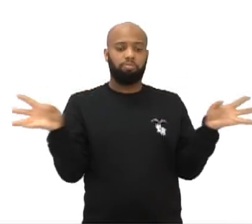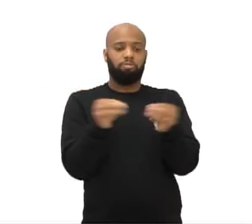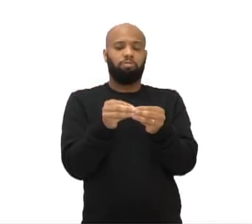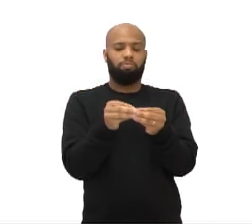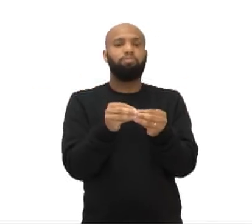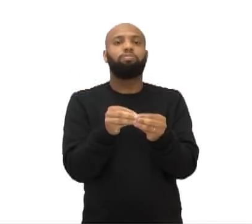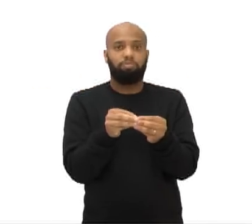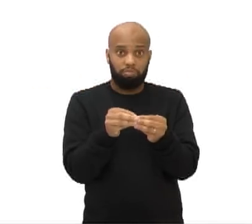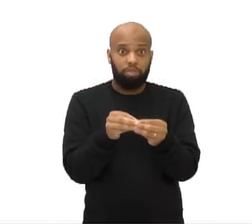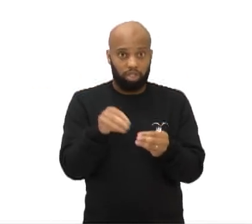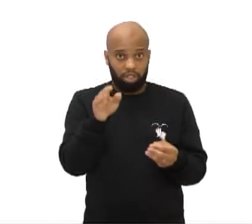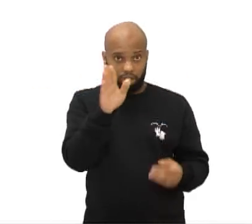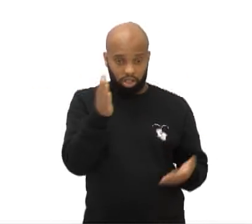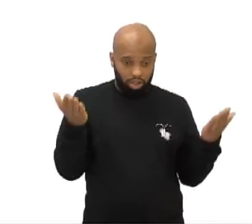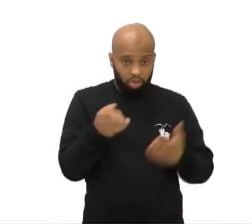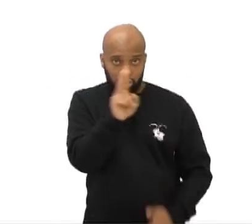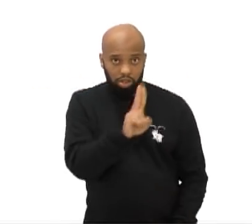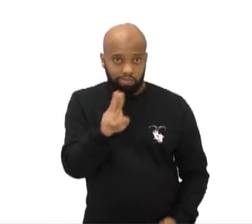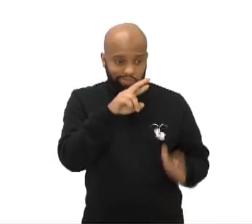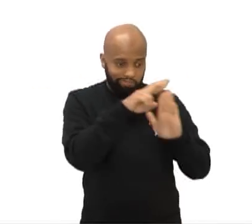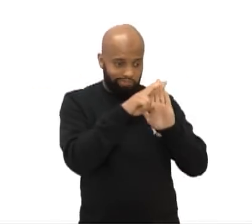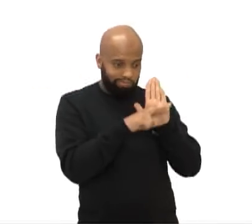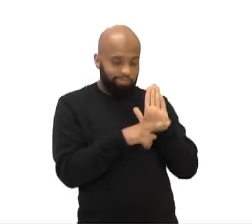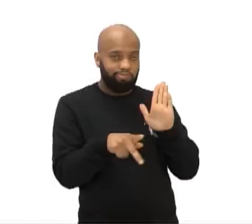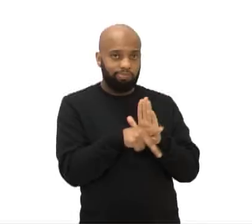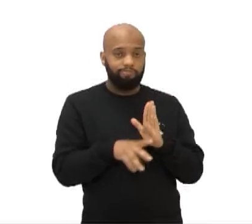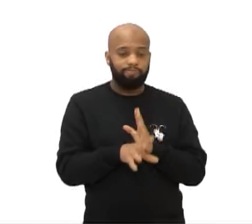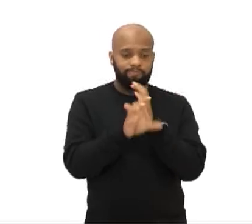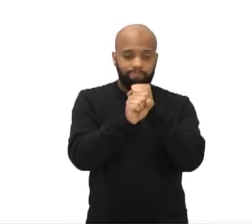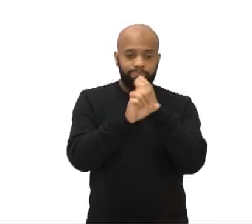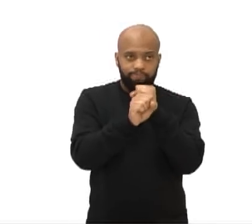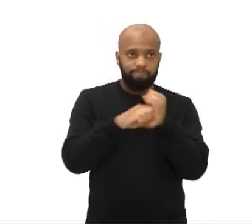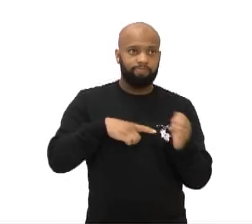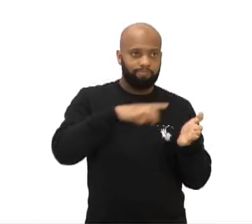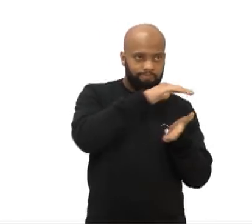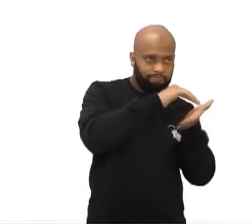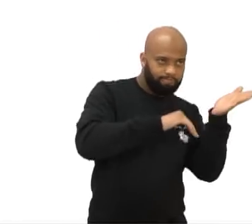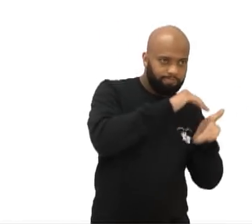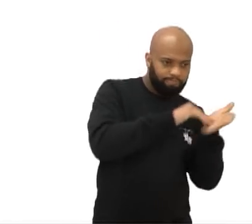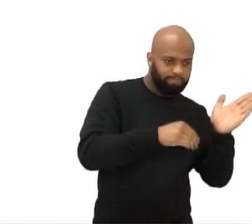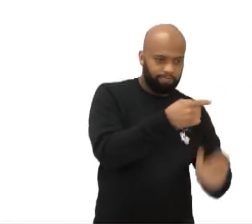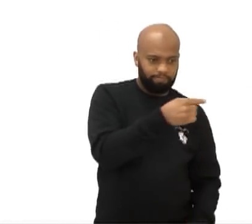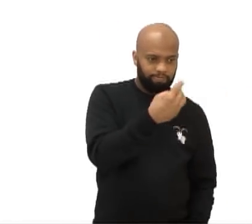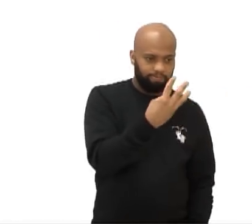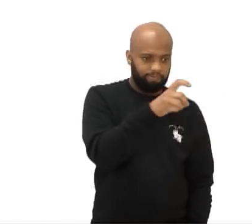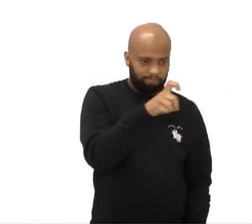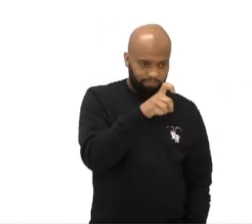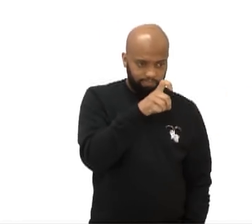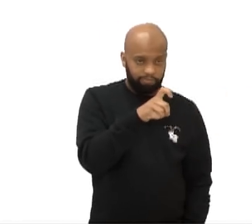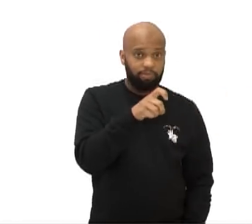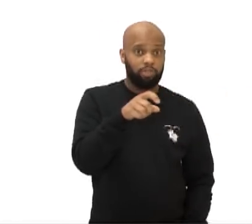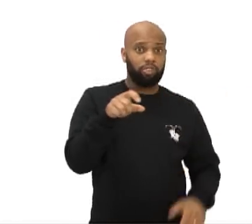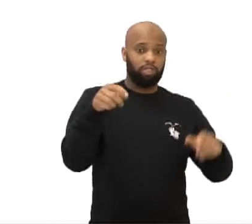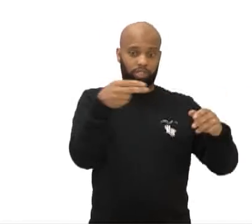simplificá-la. Nós vamos aplicar aqui o princípio aditivo. Nós vamos tirar menos 3x das duas